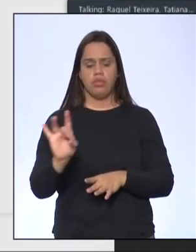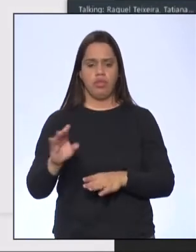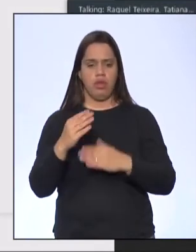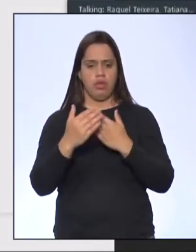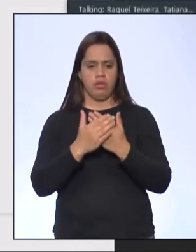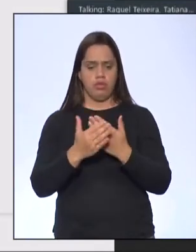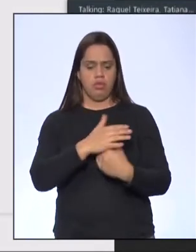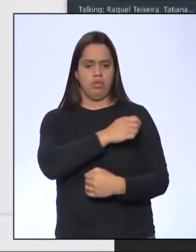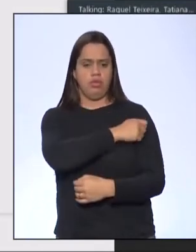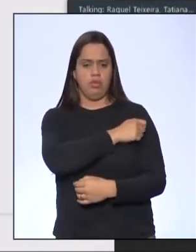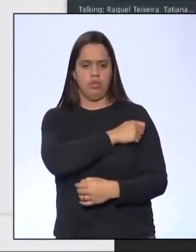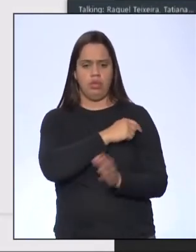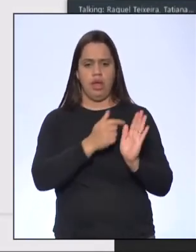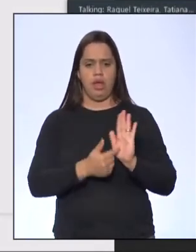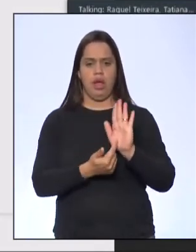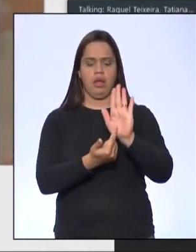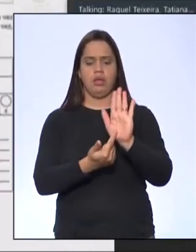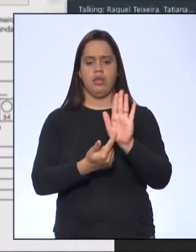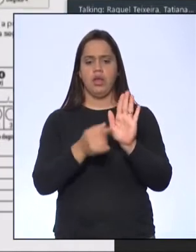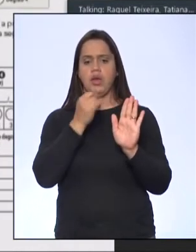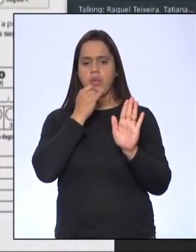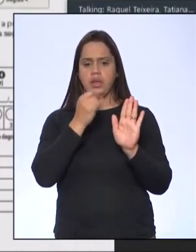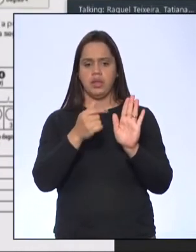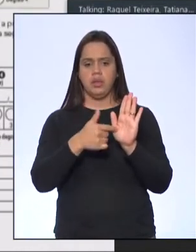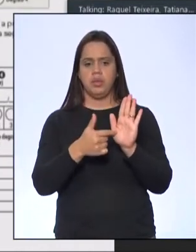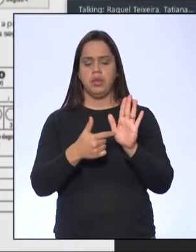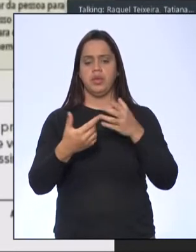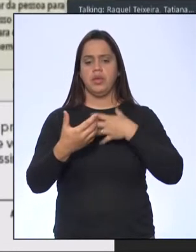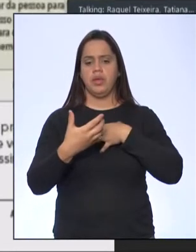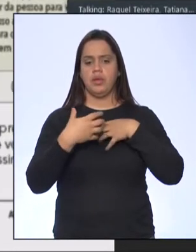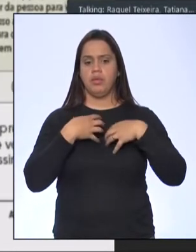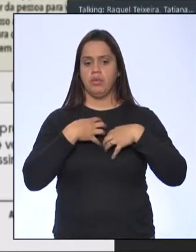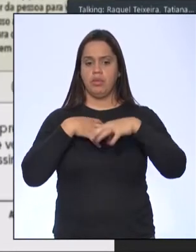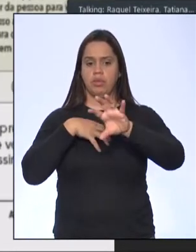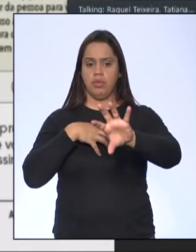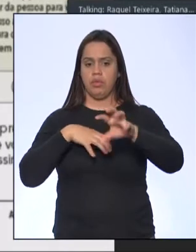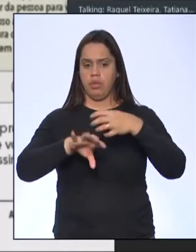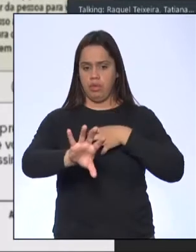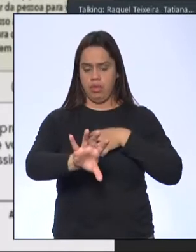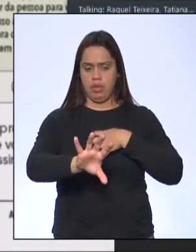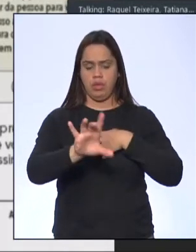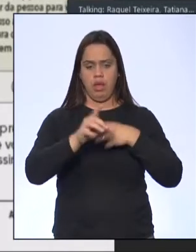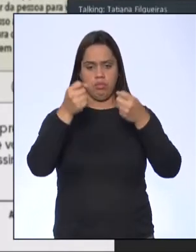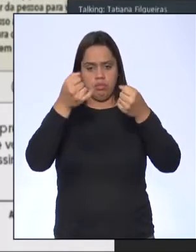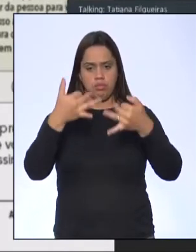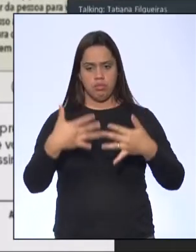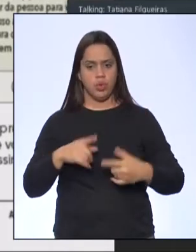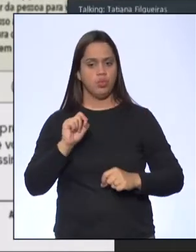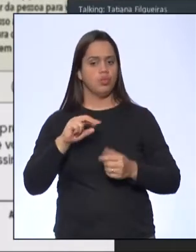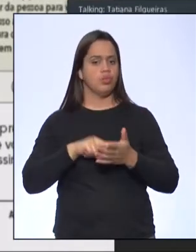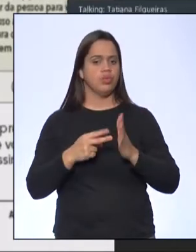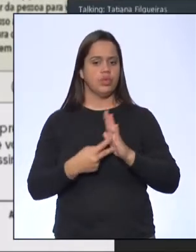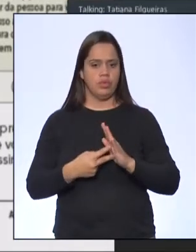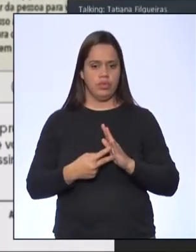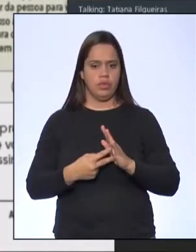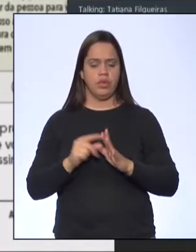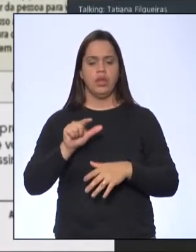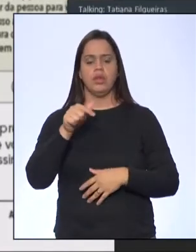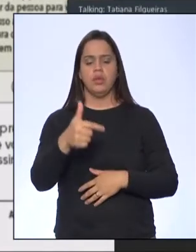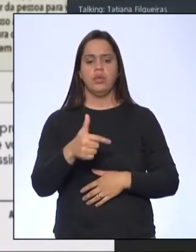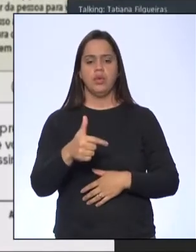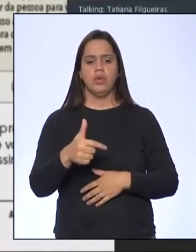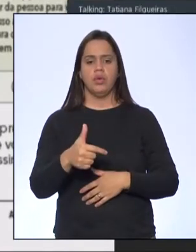Aqui é um exemplo de rubrica. Então, por exemplo, essa é empatia. Tem uma definição do que é empatia. E daí você, no